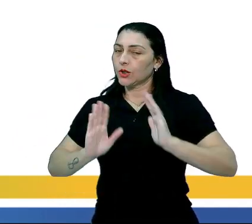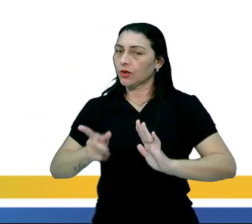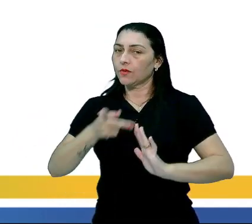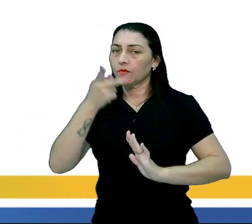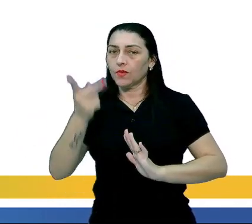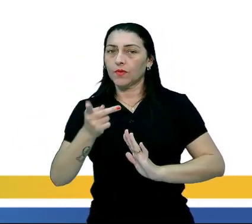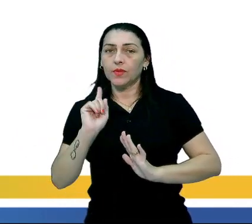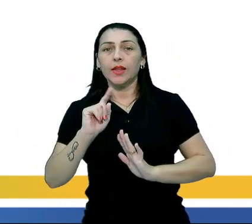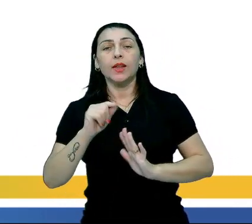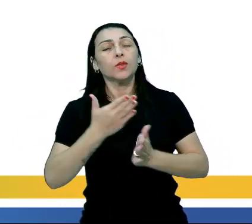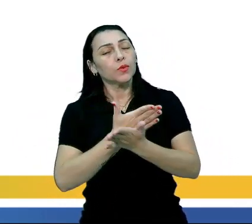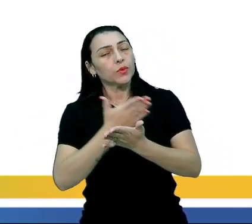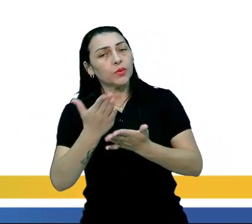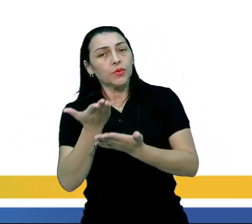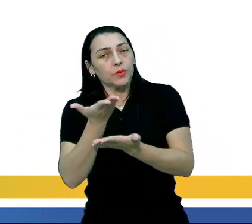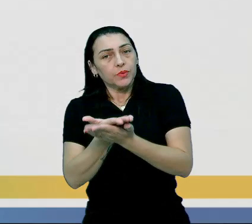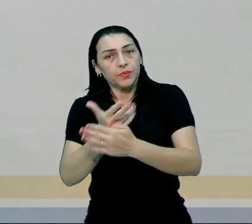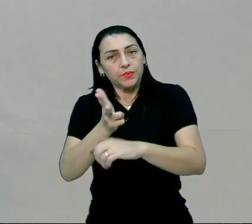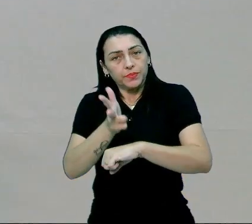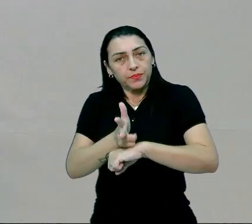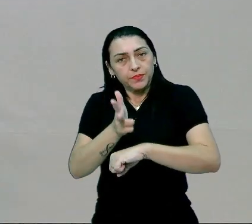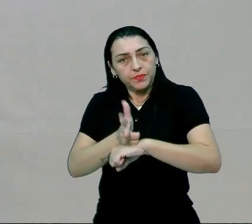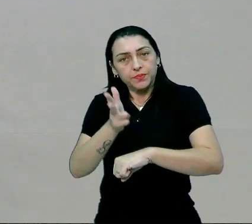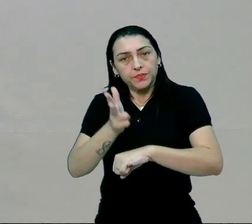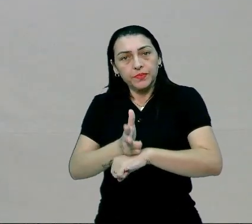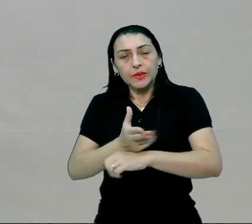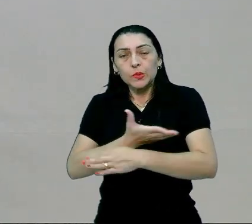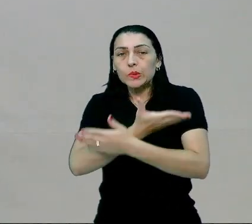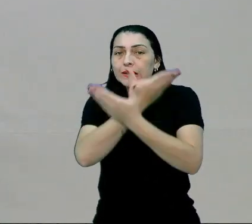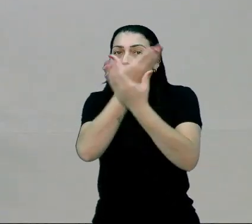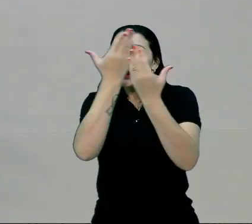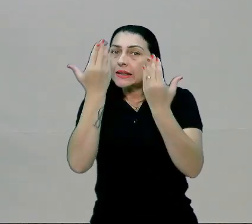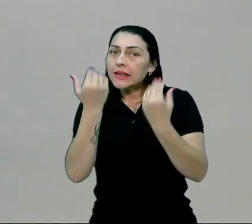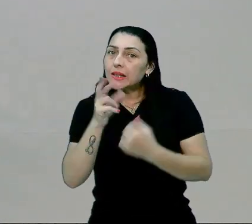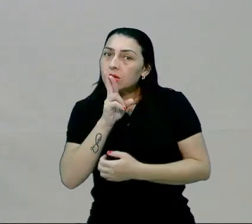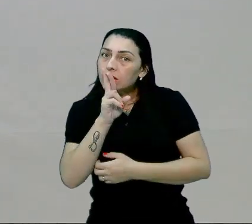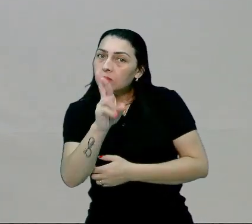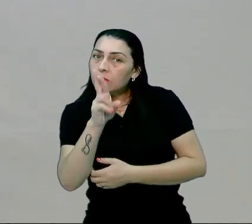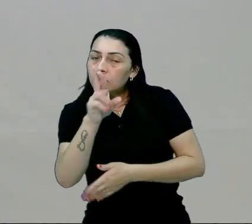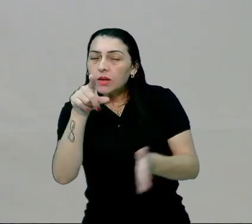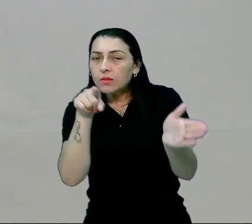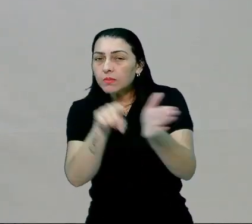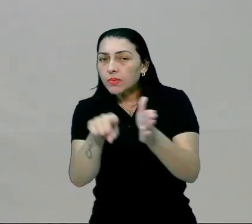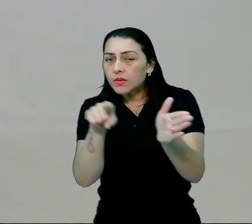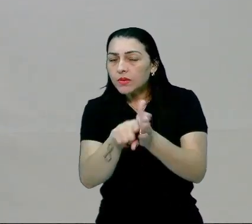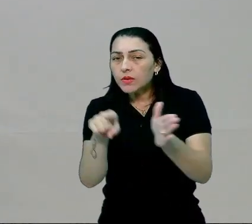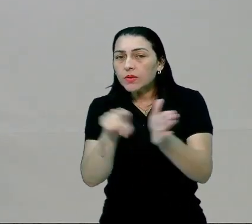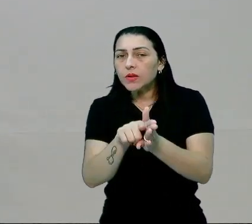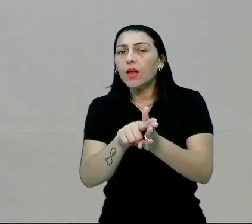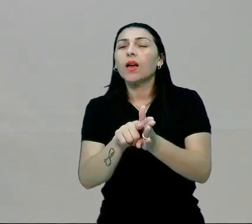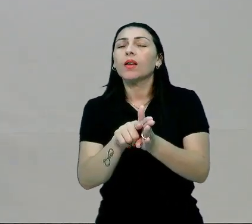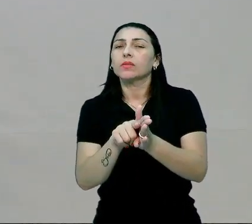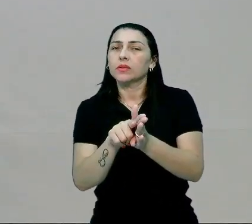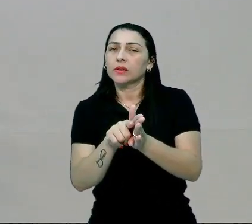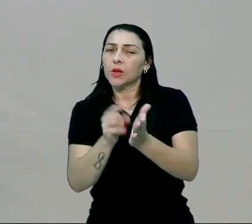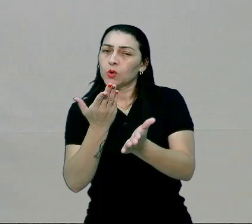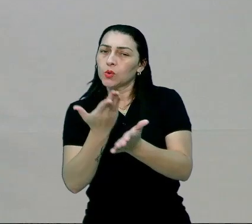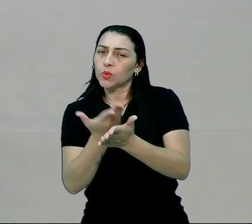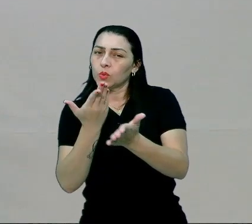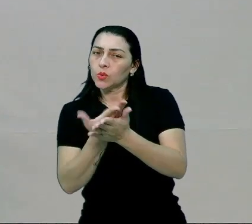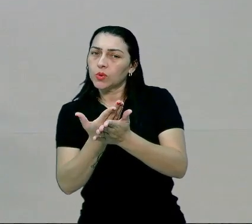disse logo no início desta videoaula, não deixe de resolver as questões, fortaleça o